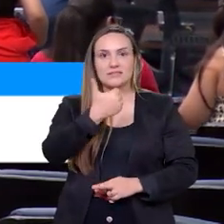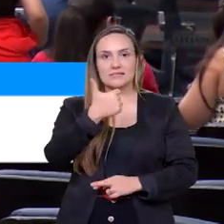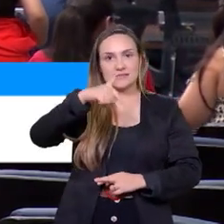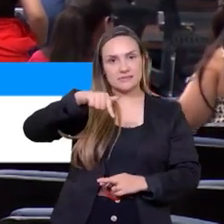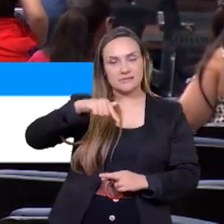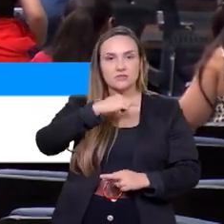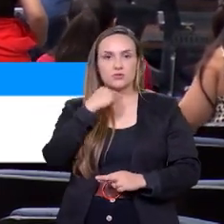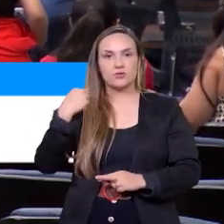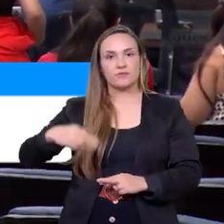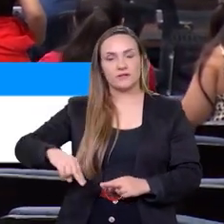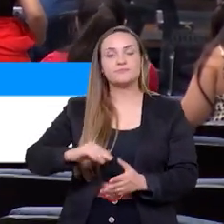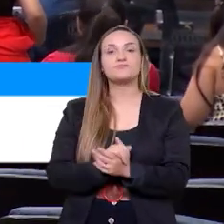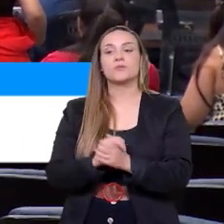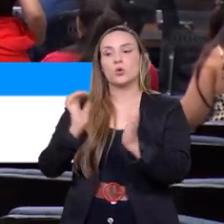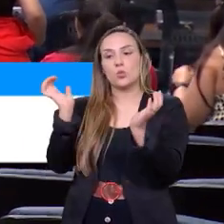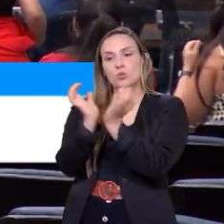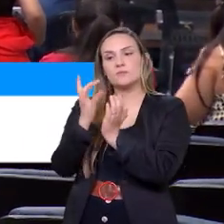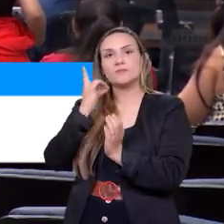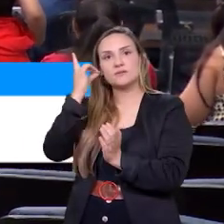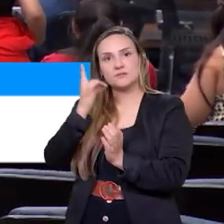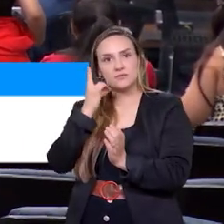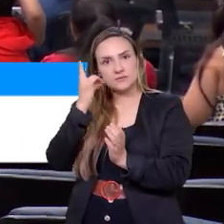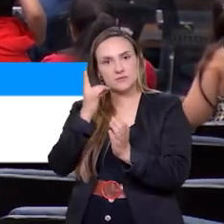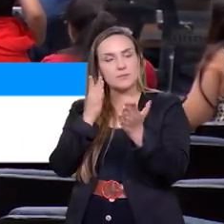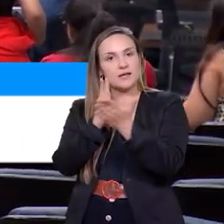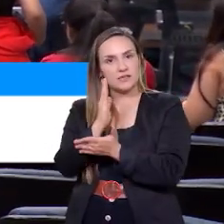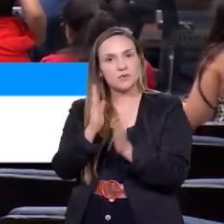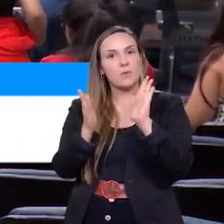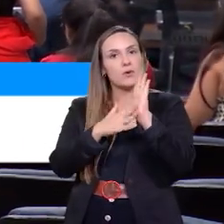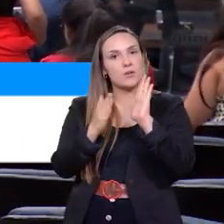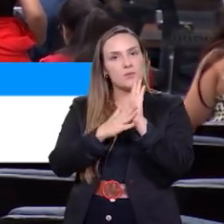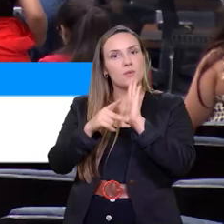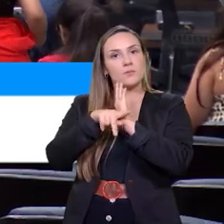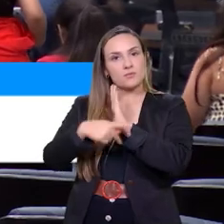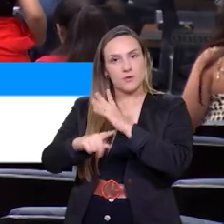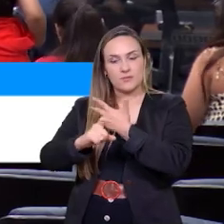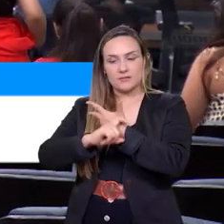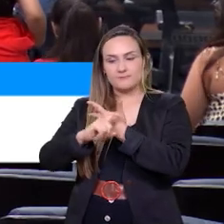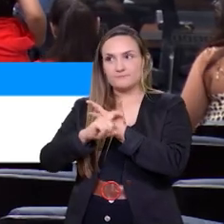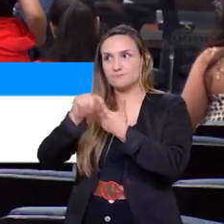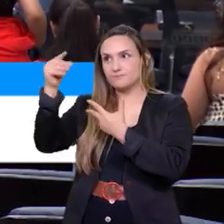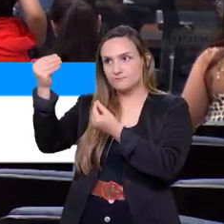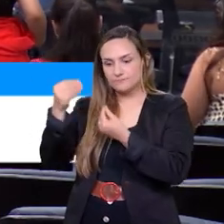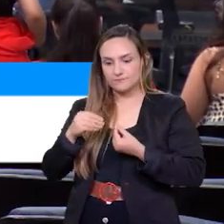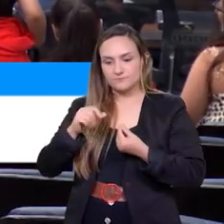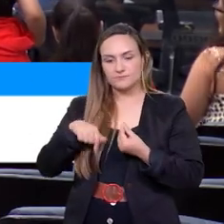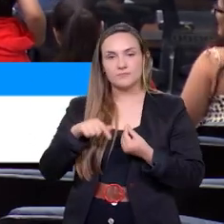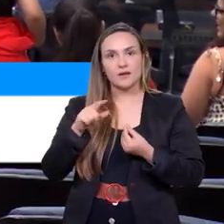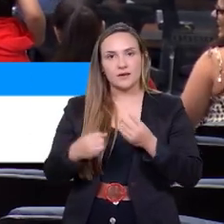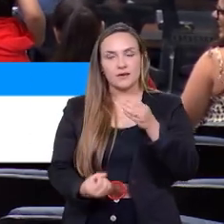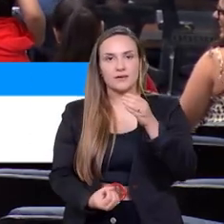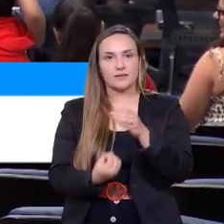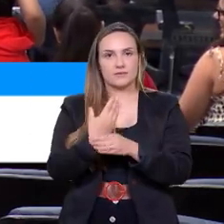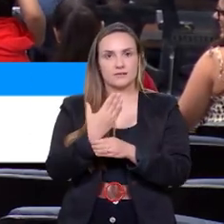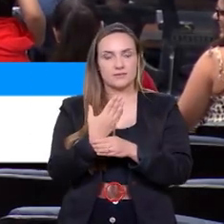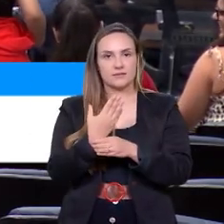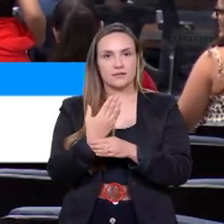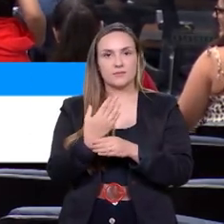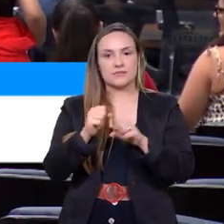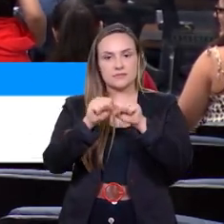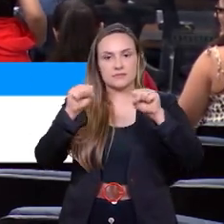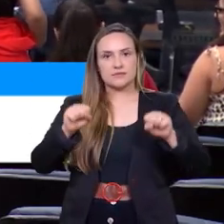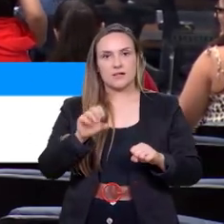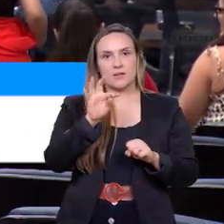17 de novembro os deputados aprovaram a proposta de autoria do Poder Executivo que institui o sistema